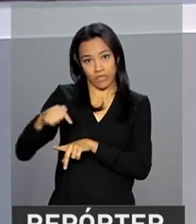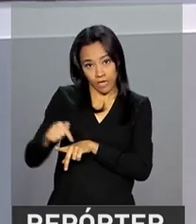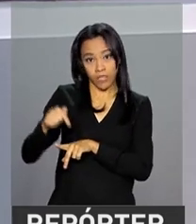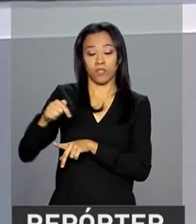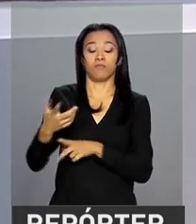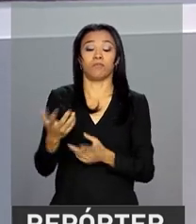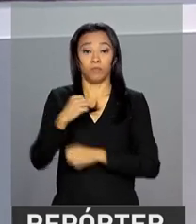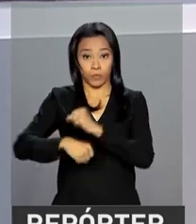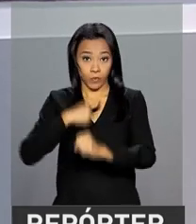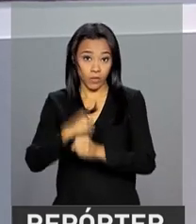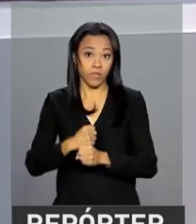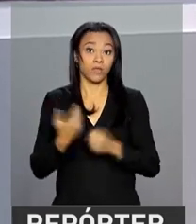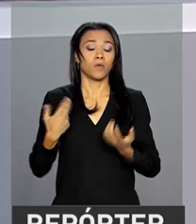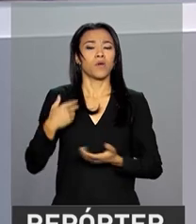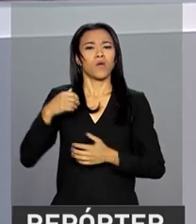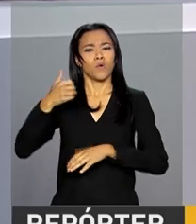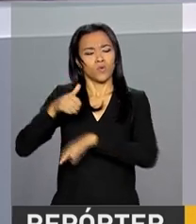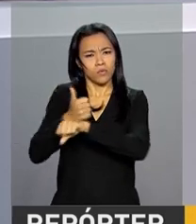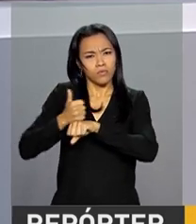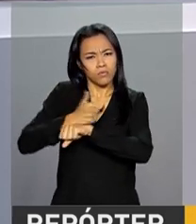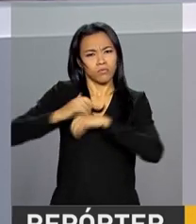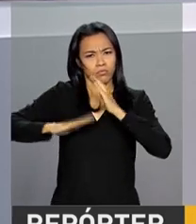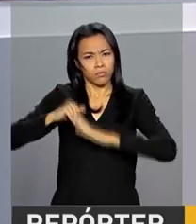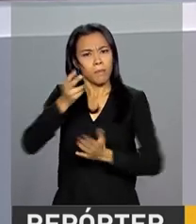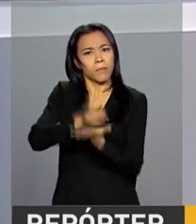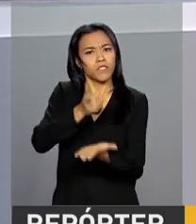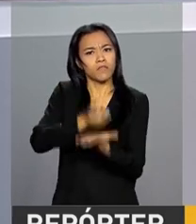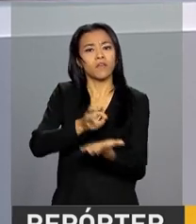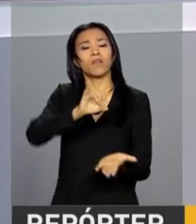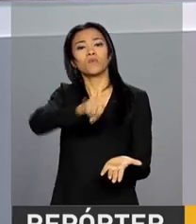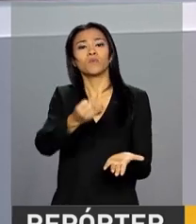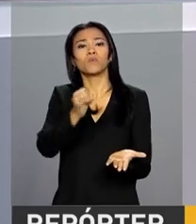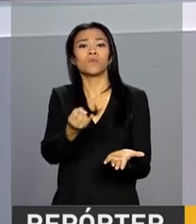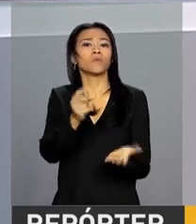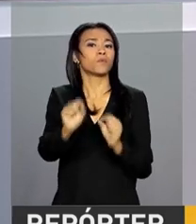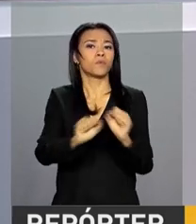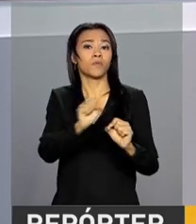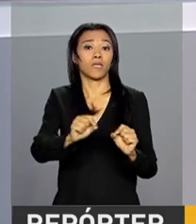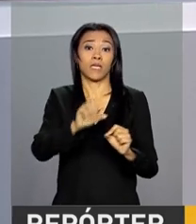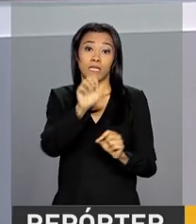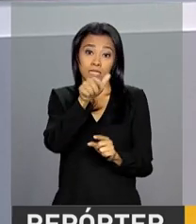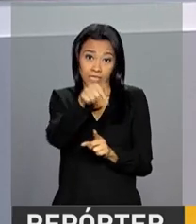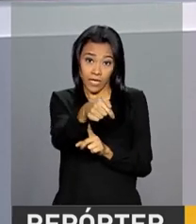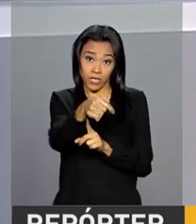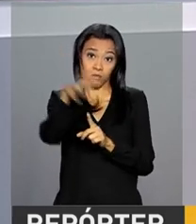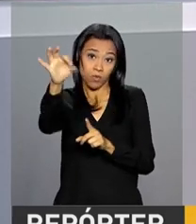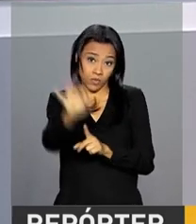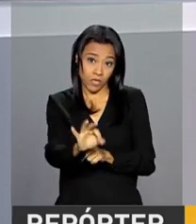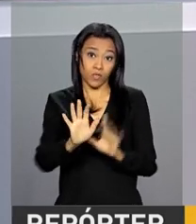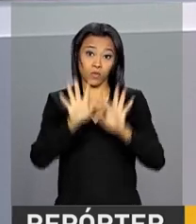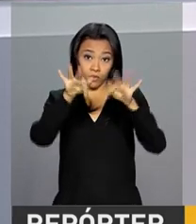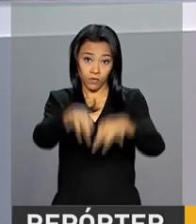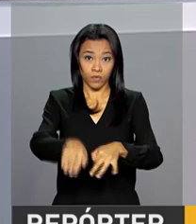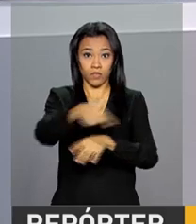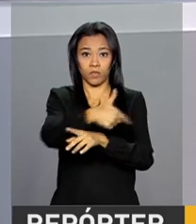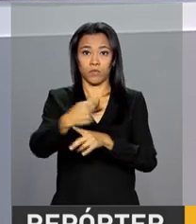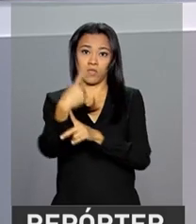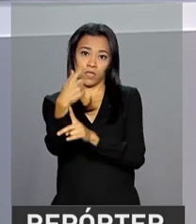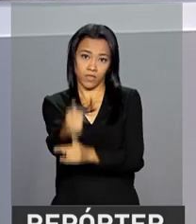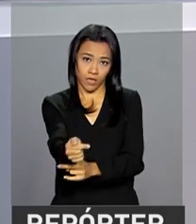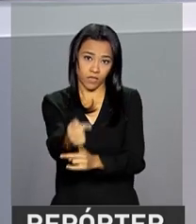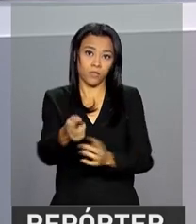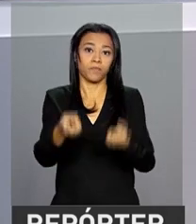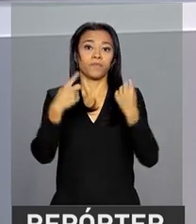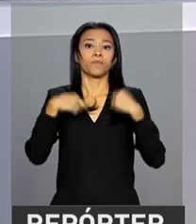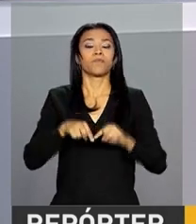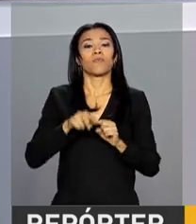mantiveram a estimativa para a taxa básica de juros da economia a selic em sete por cento ao final de 2017 a